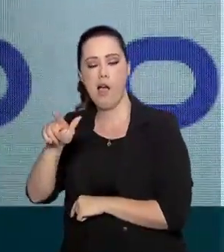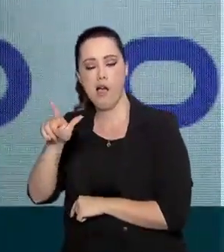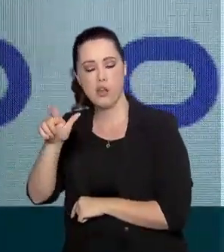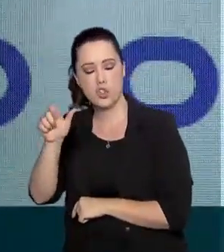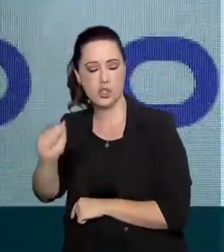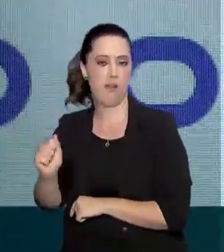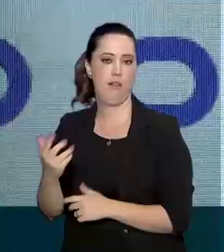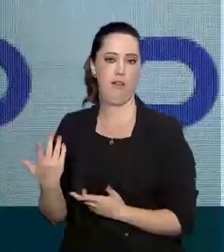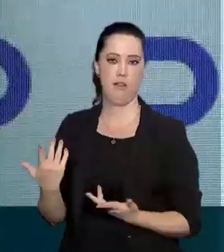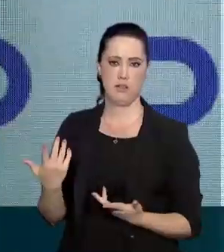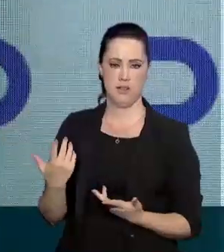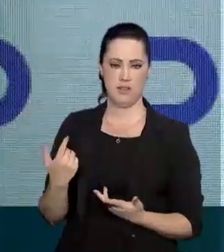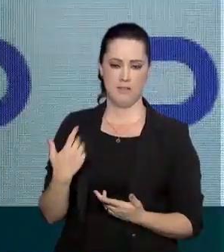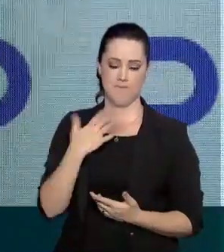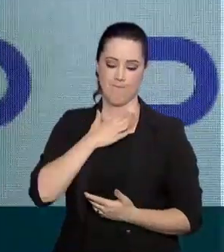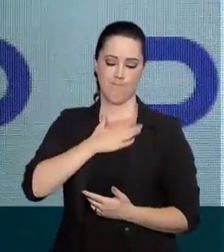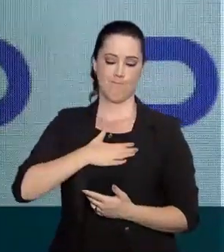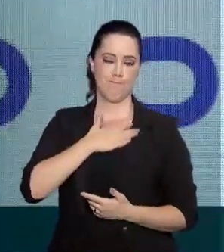Que prazer!